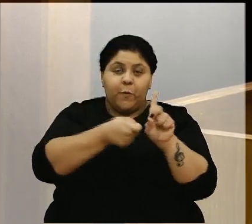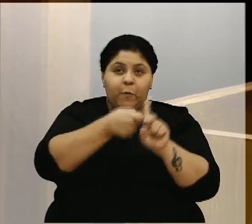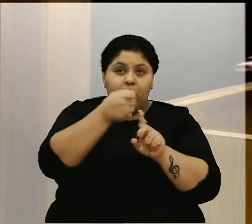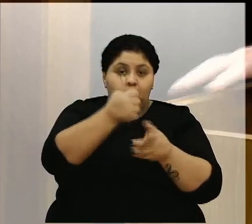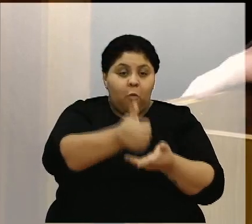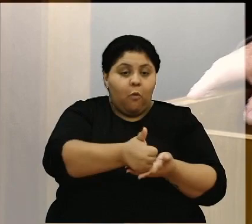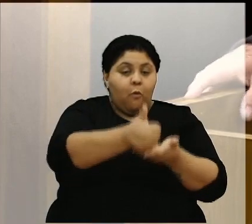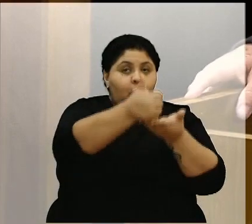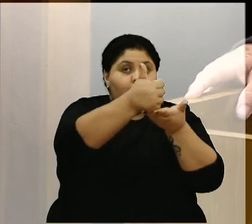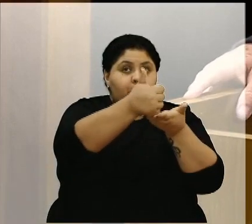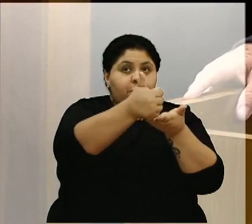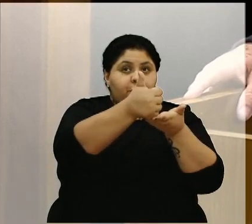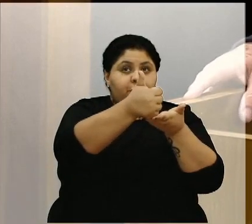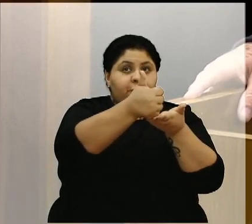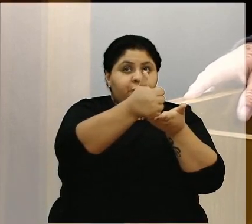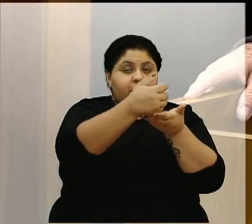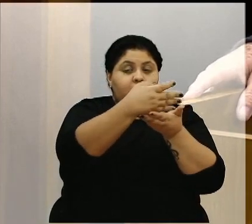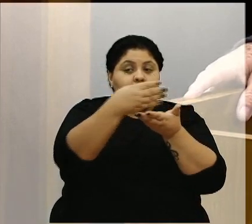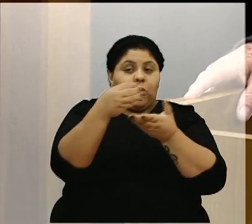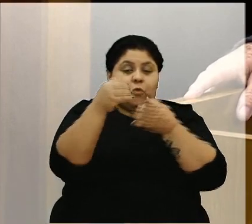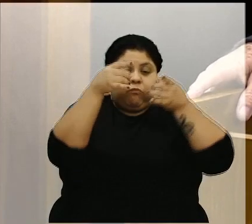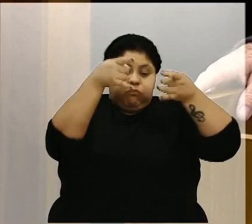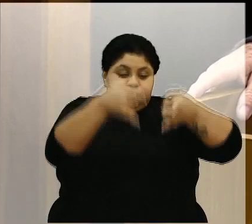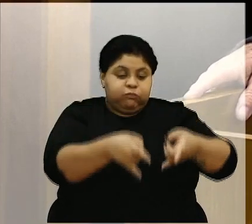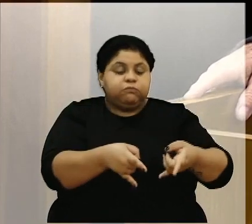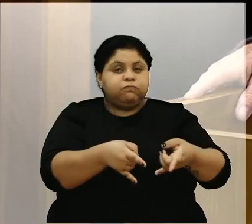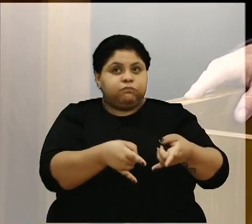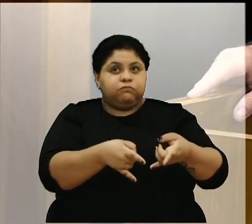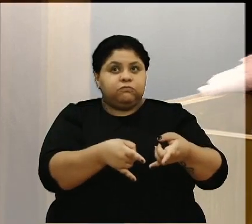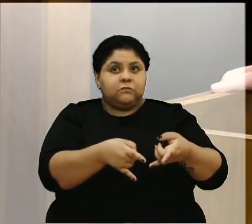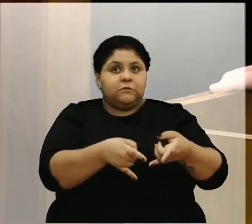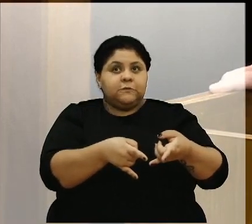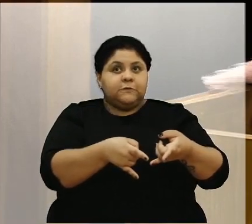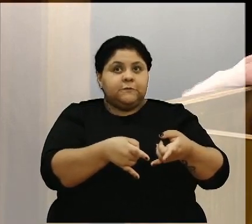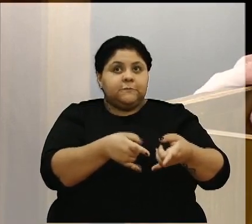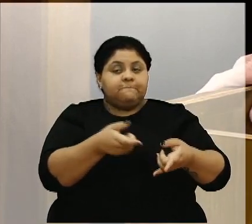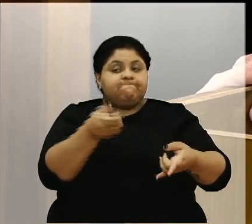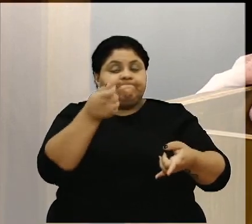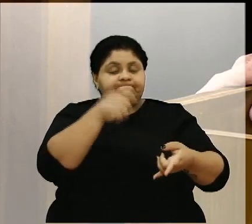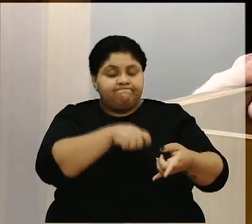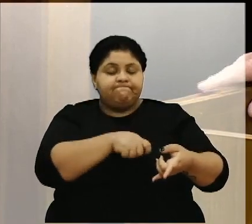em funcionamento os 40 leitos que estão ociosos